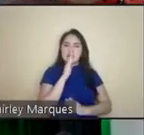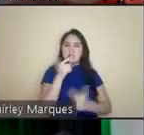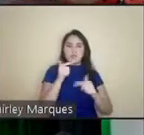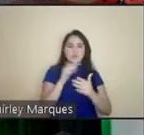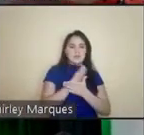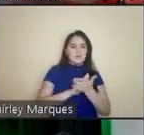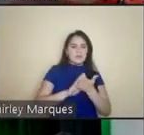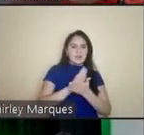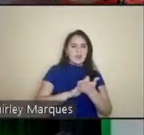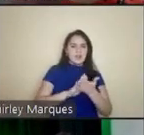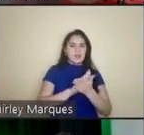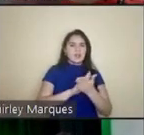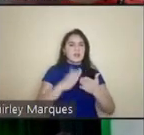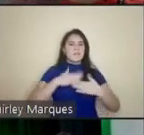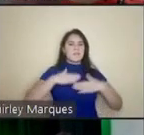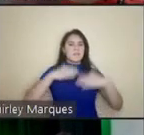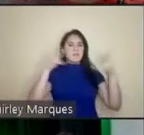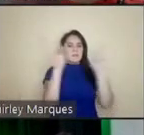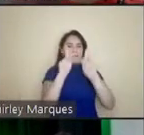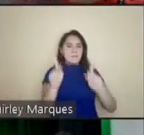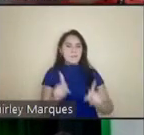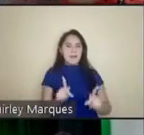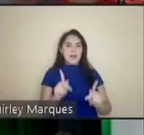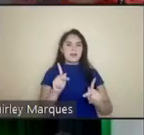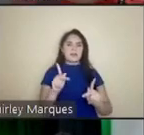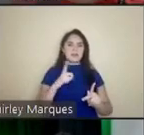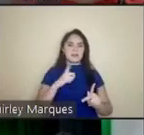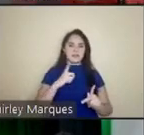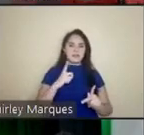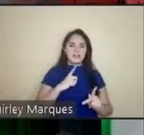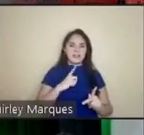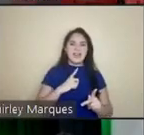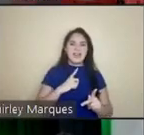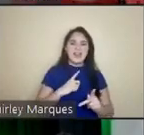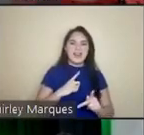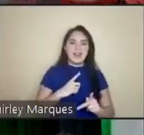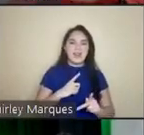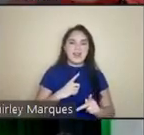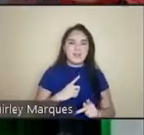minha paz é feita pela ausência de delírios.